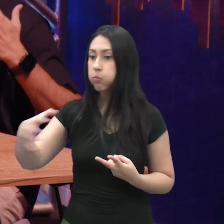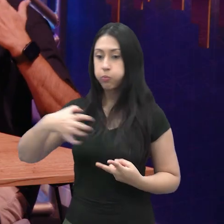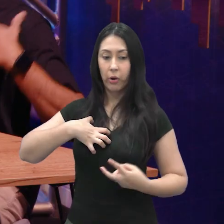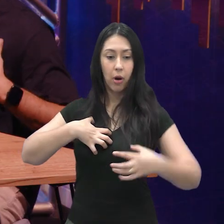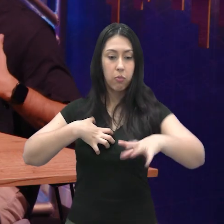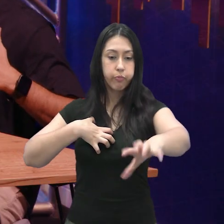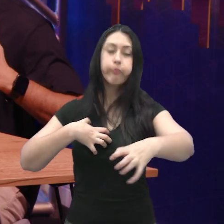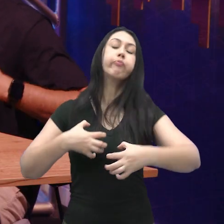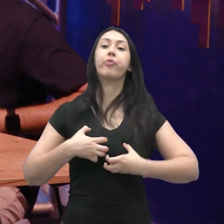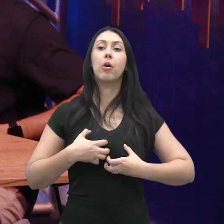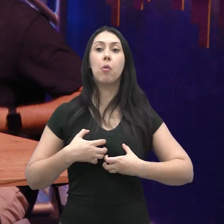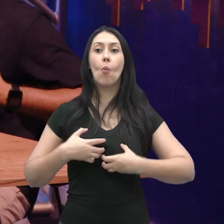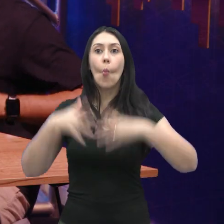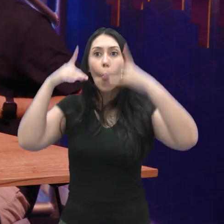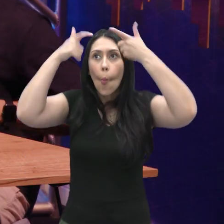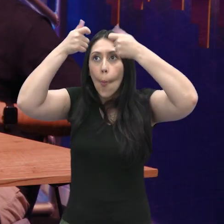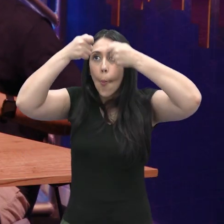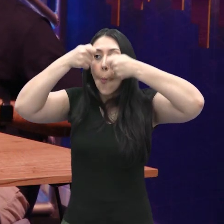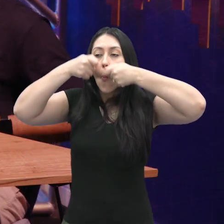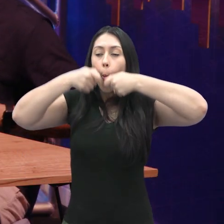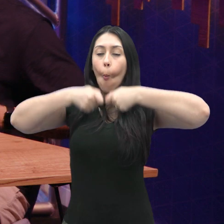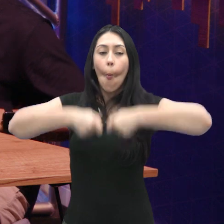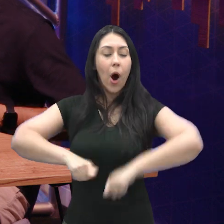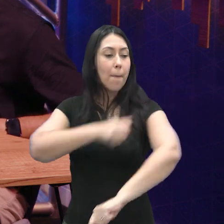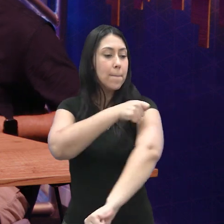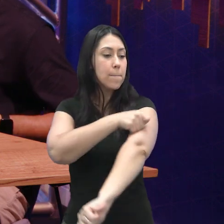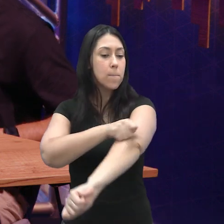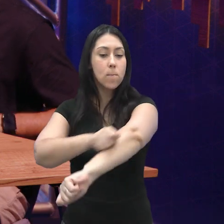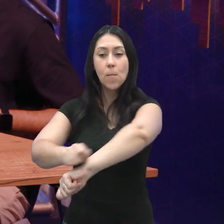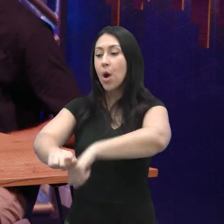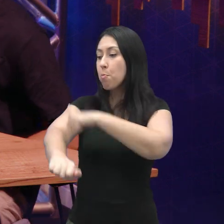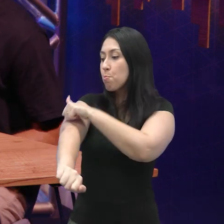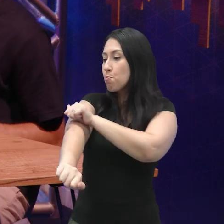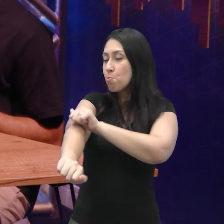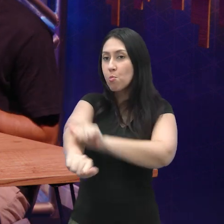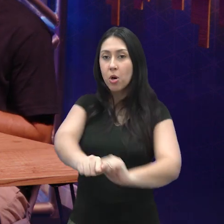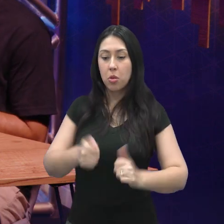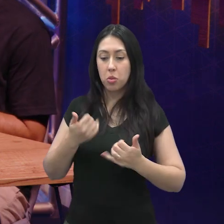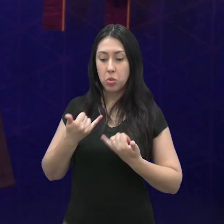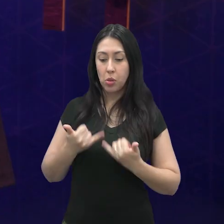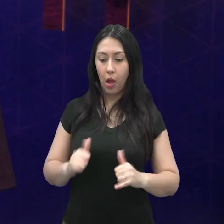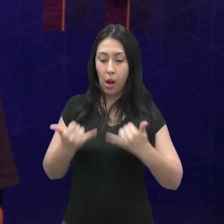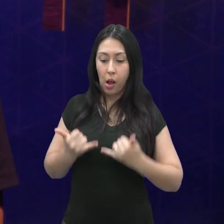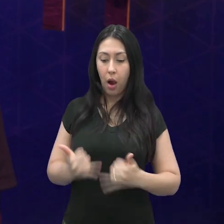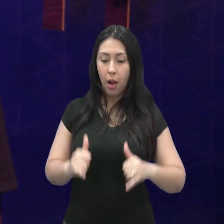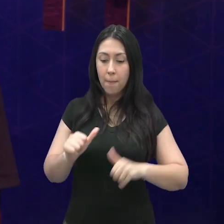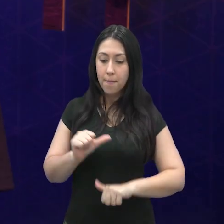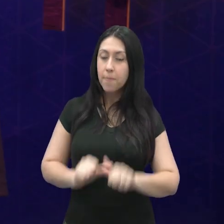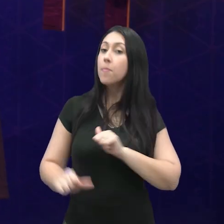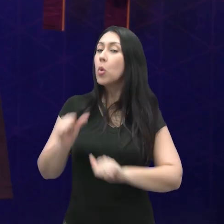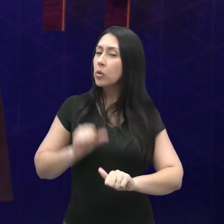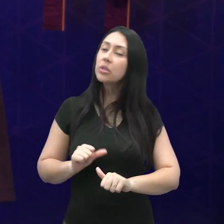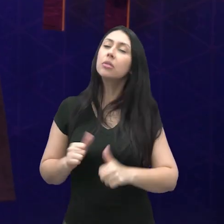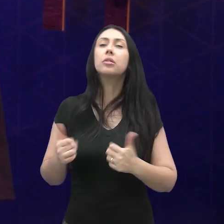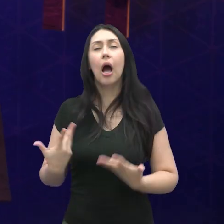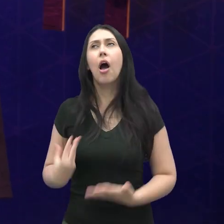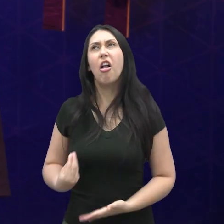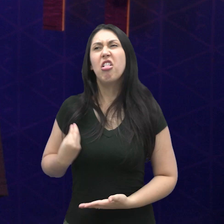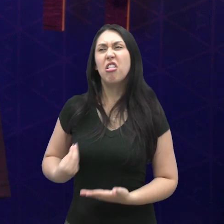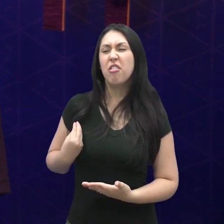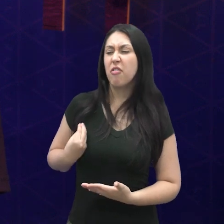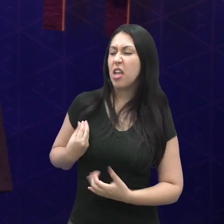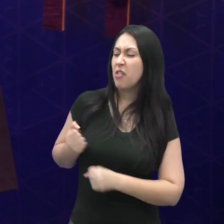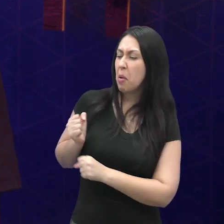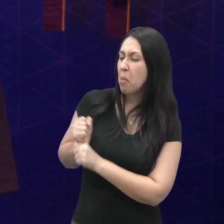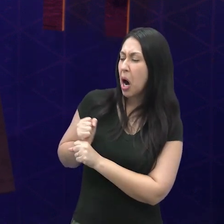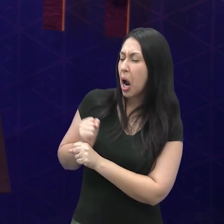Ele coloca pele, troca, né, os circuitos internos e tal. E ele acaba vivendo bastante,